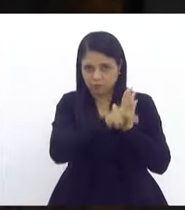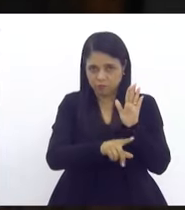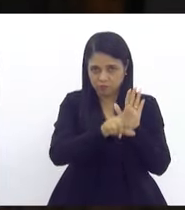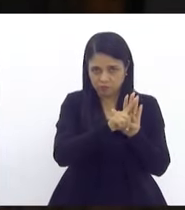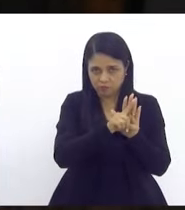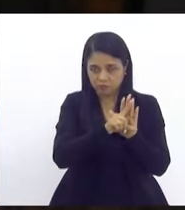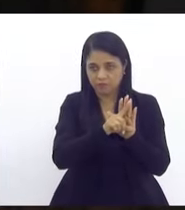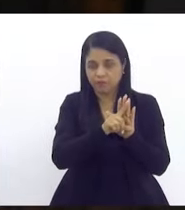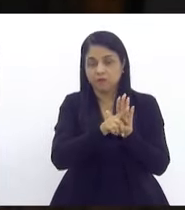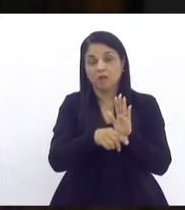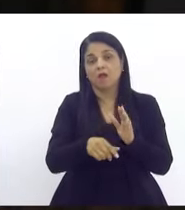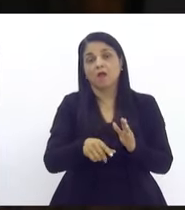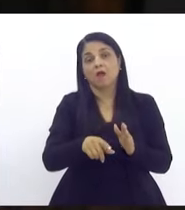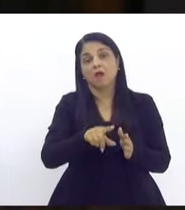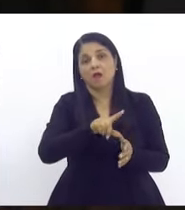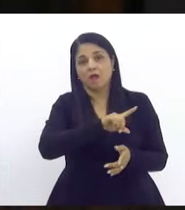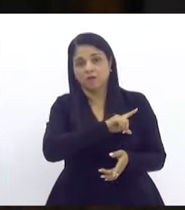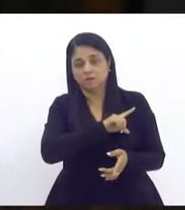Antes, porém,